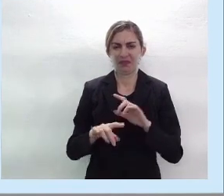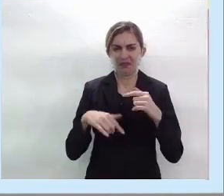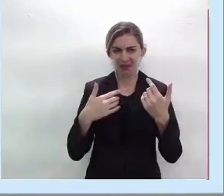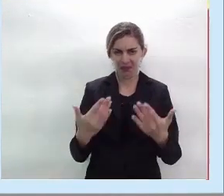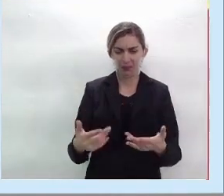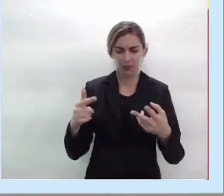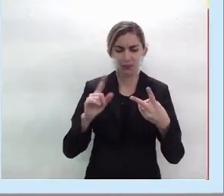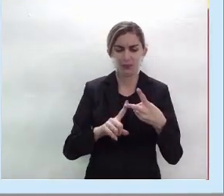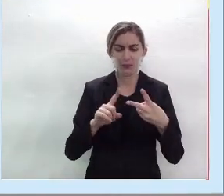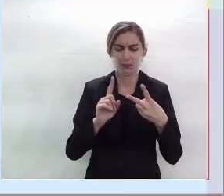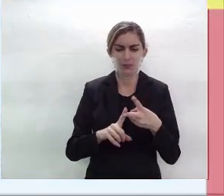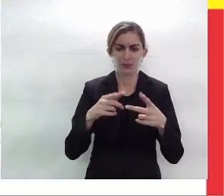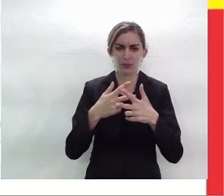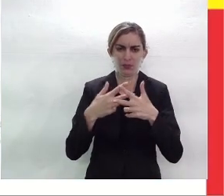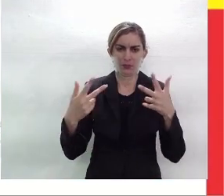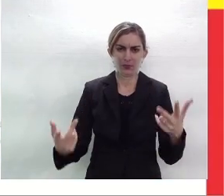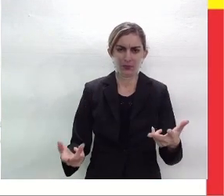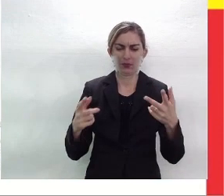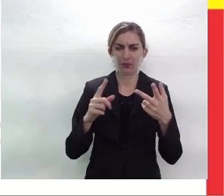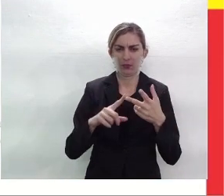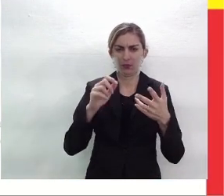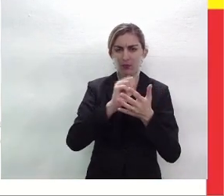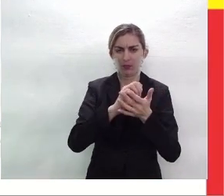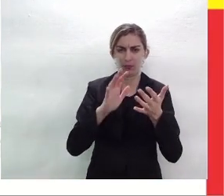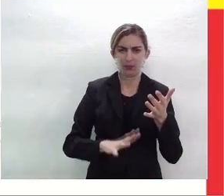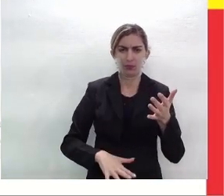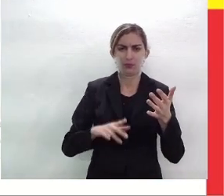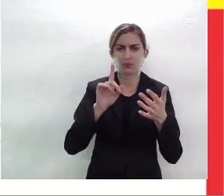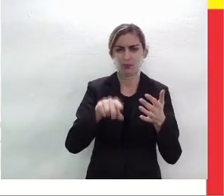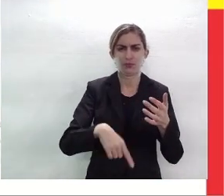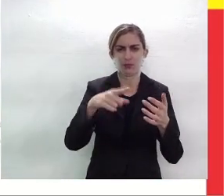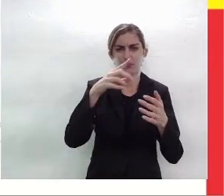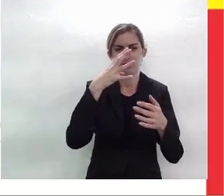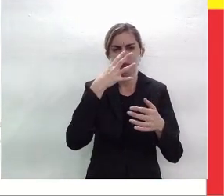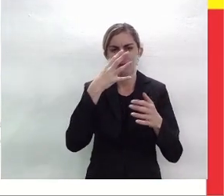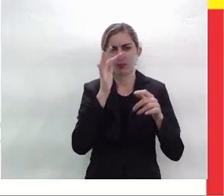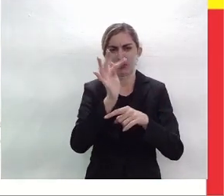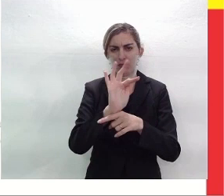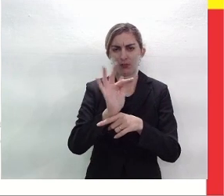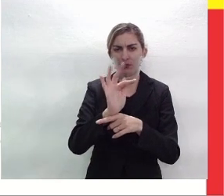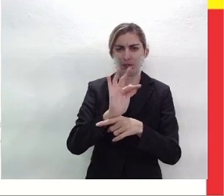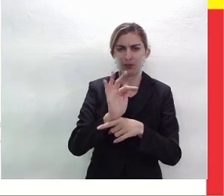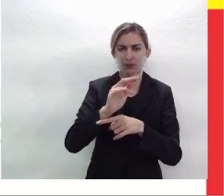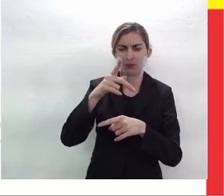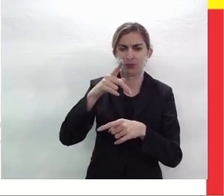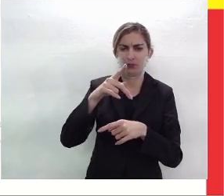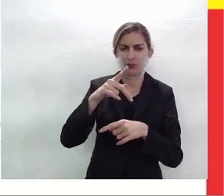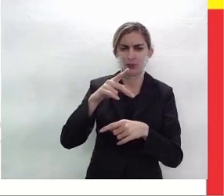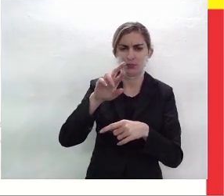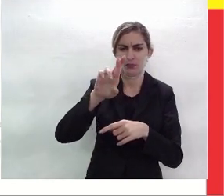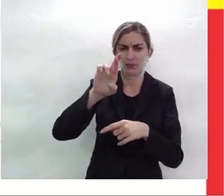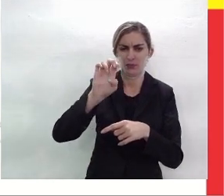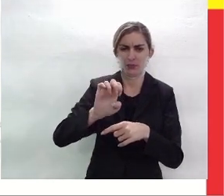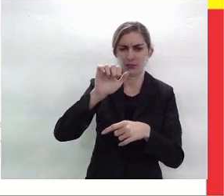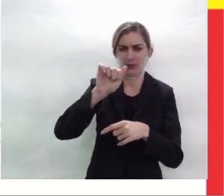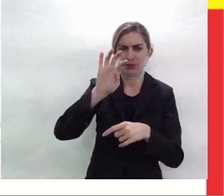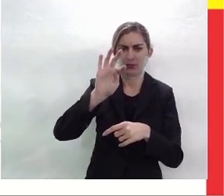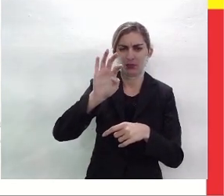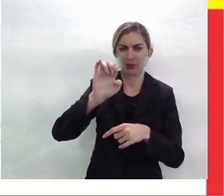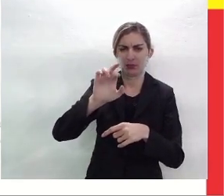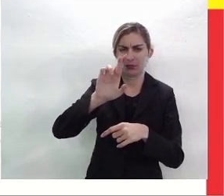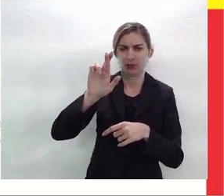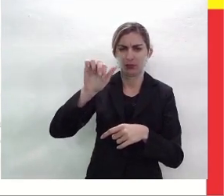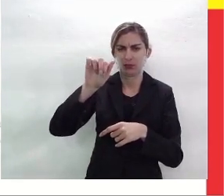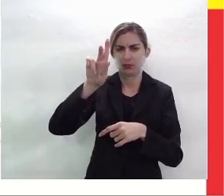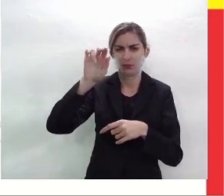Fechado? E a segunda coisa, né, a segunda atividade é assista o filme Pré-Aterragem.